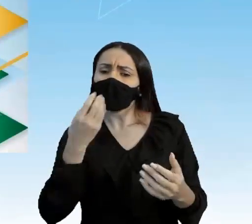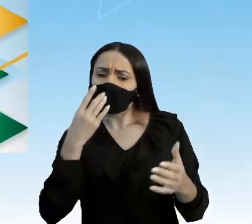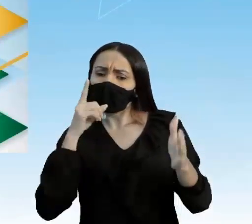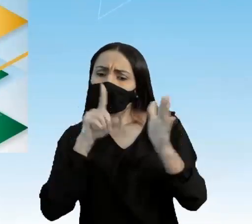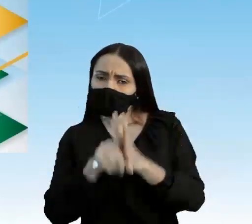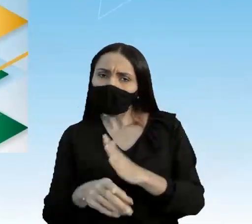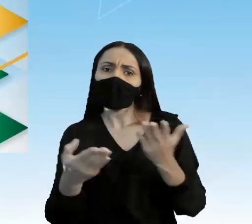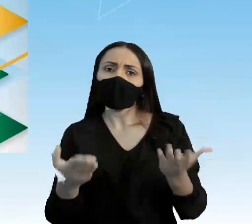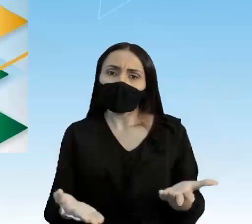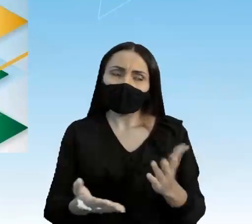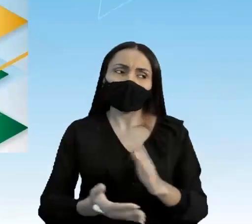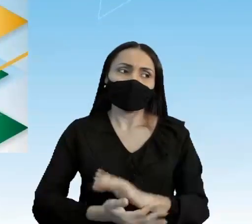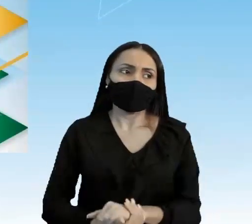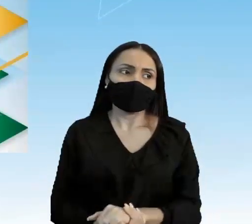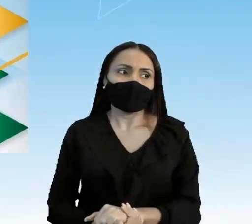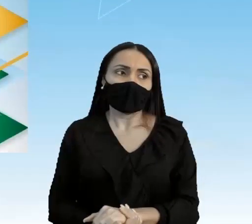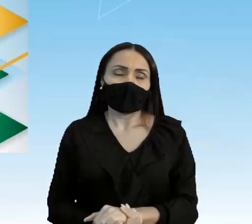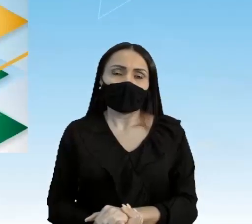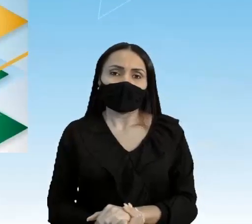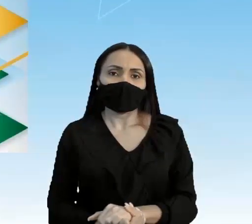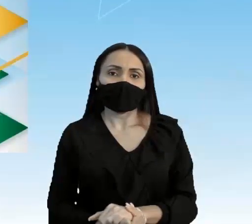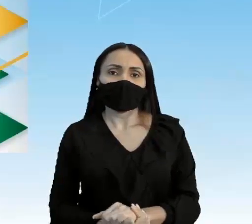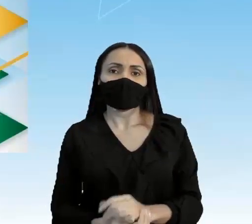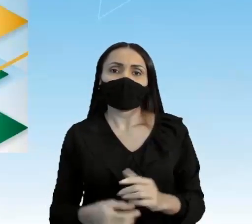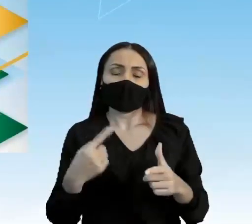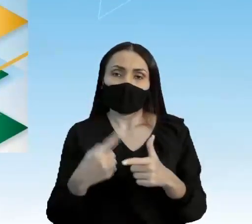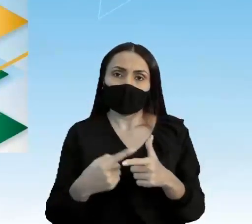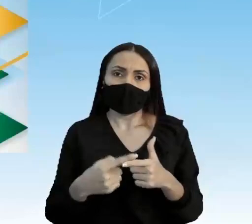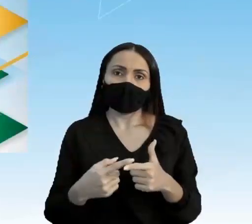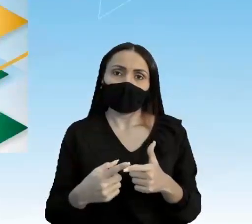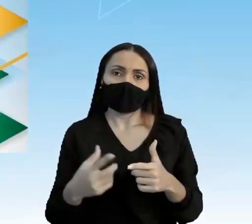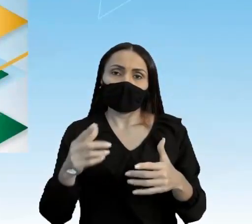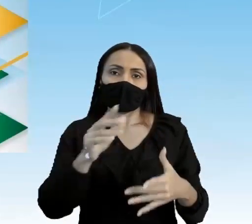mano? Grande indagação. Por que a América